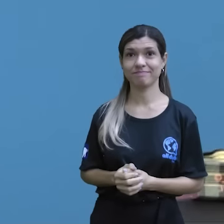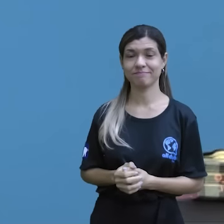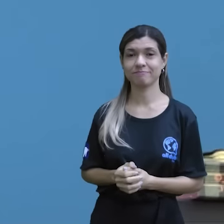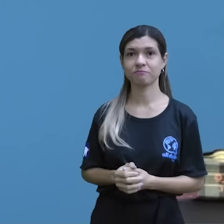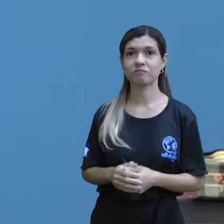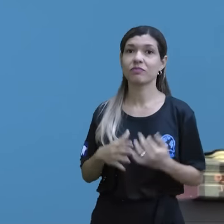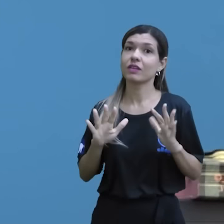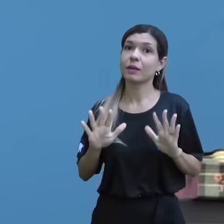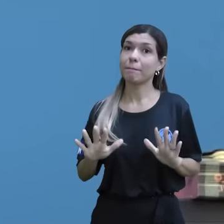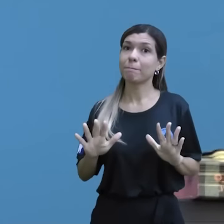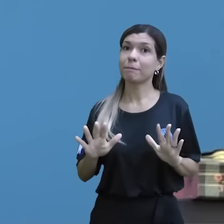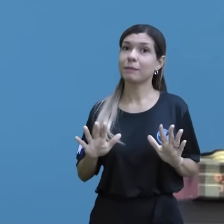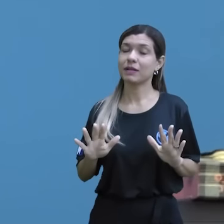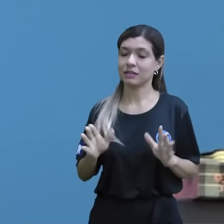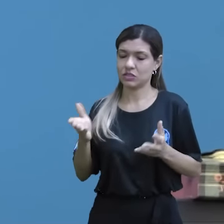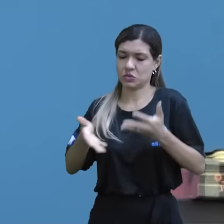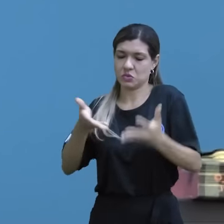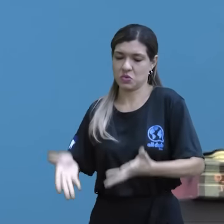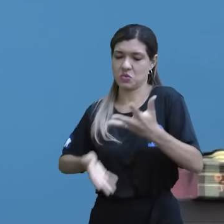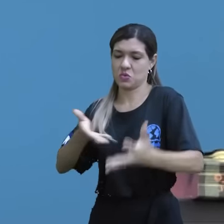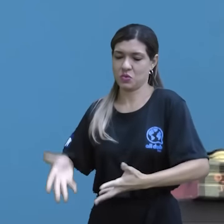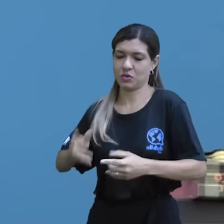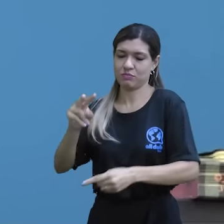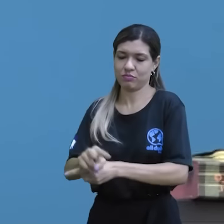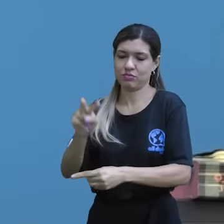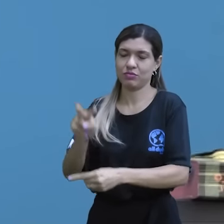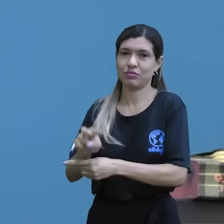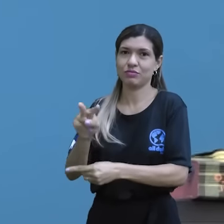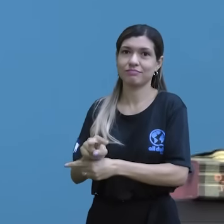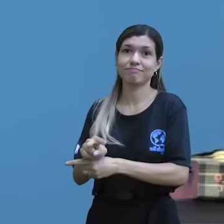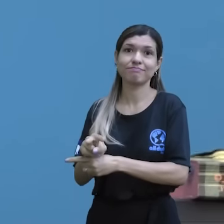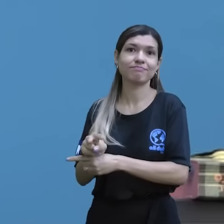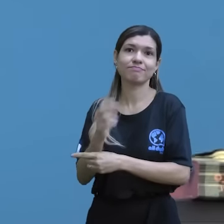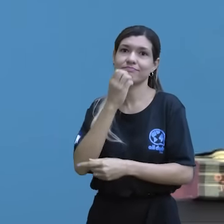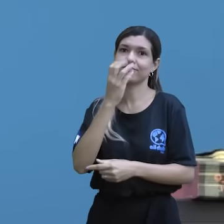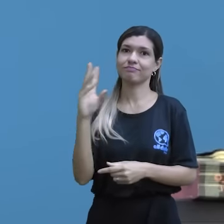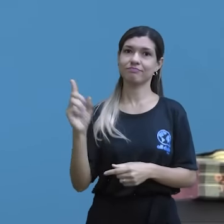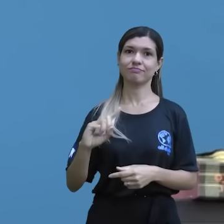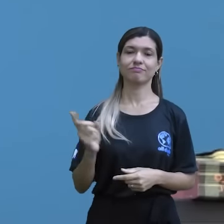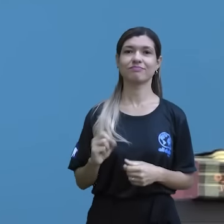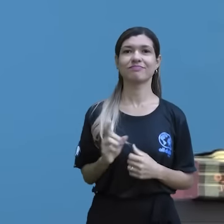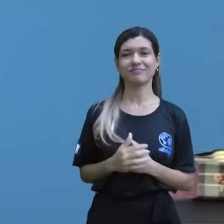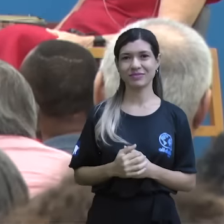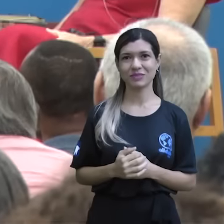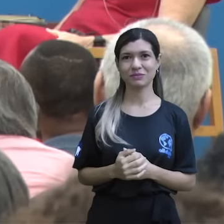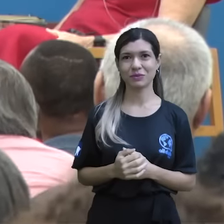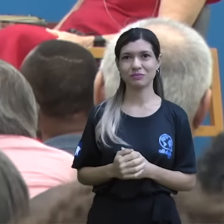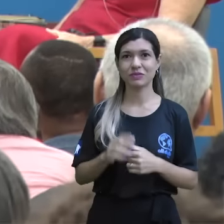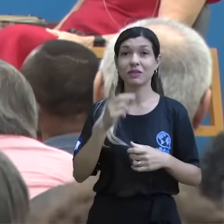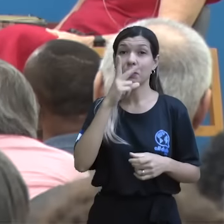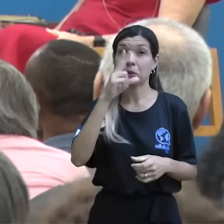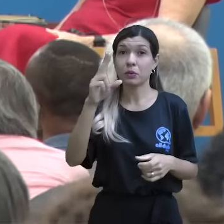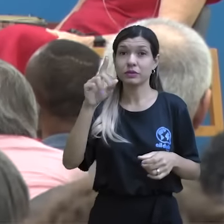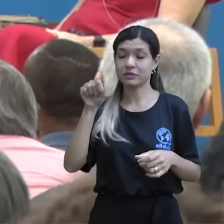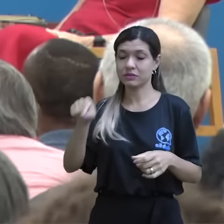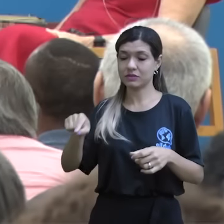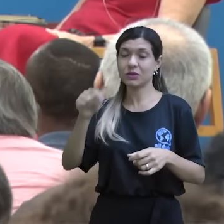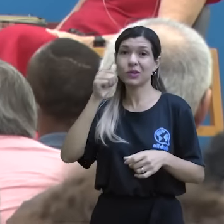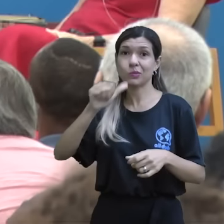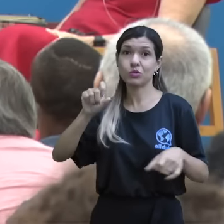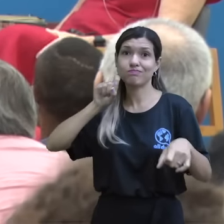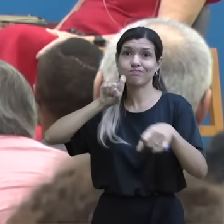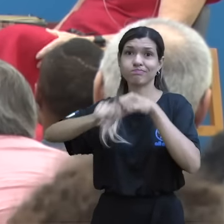perdida, grávida, como o Brasil de Lima Barreto, que era uma imensa decepção. Então, os heróis